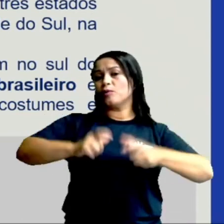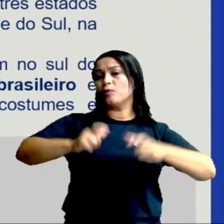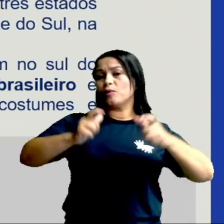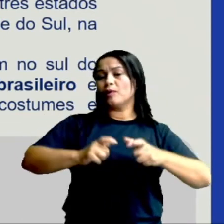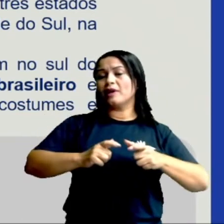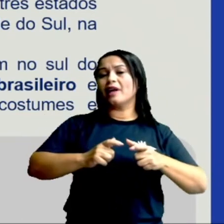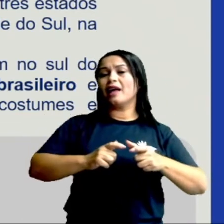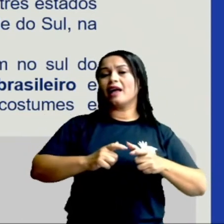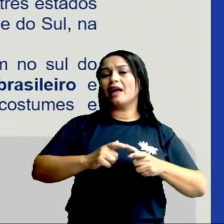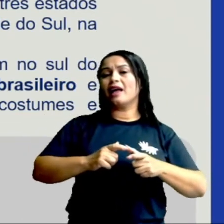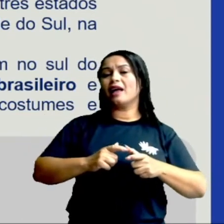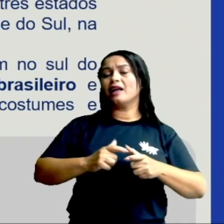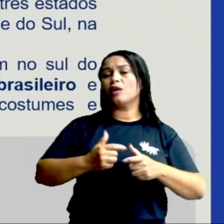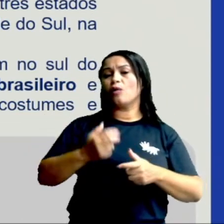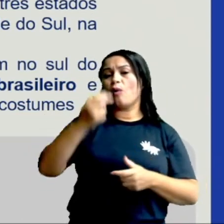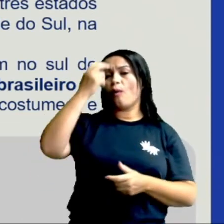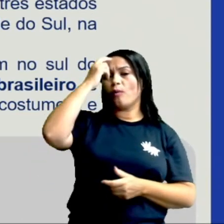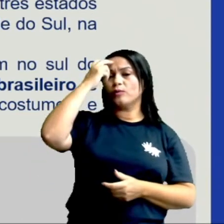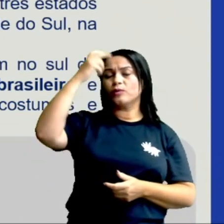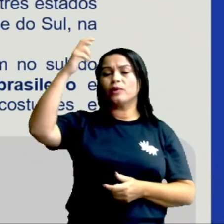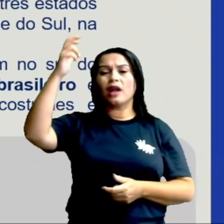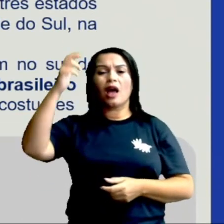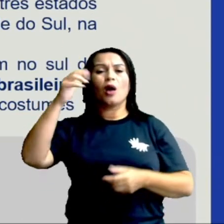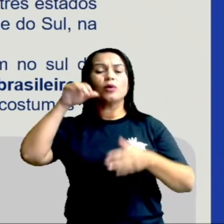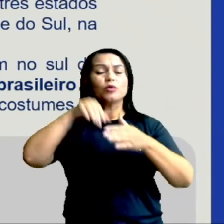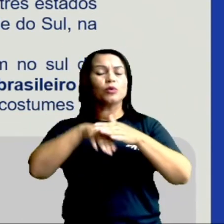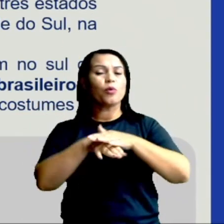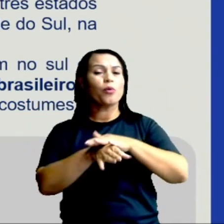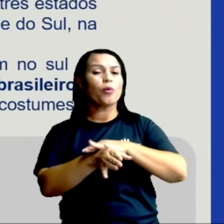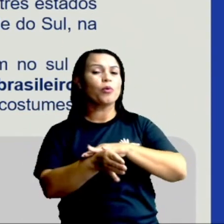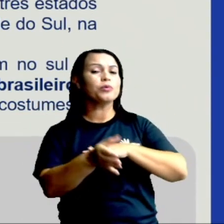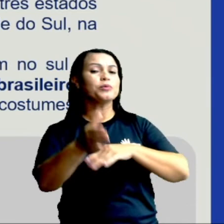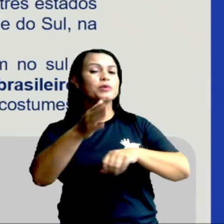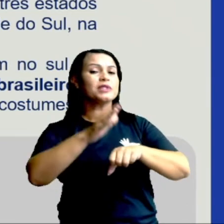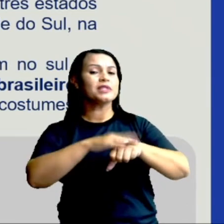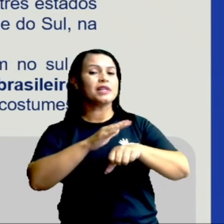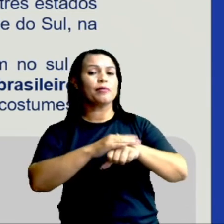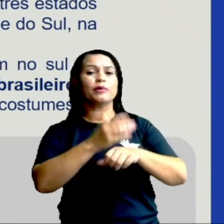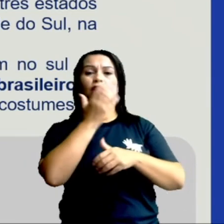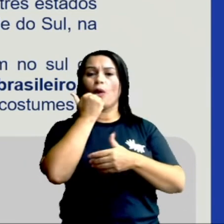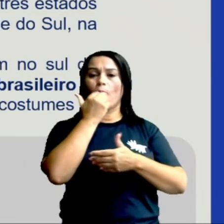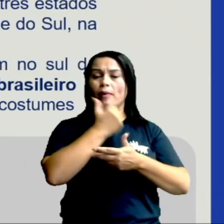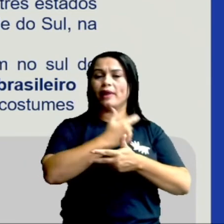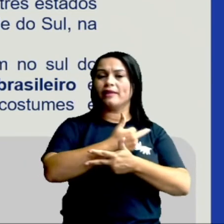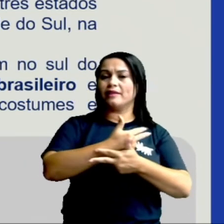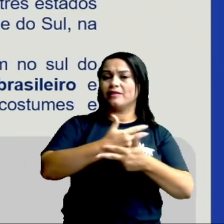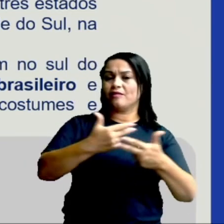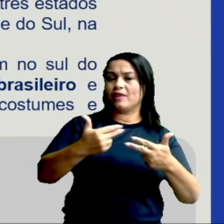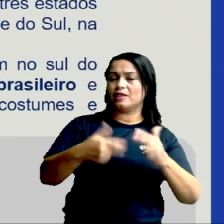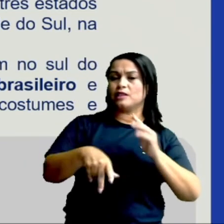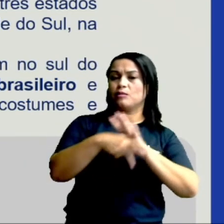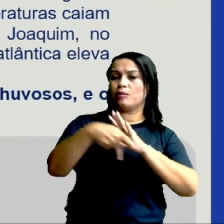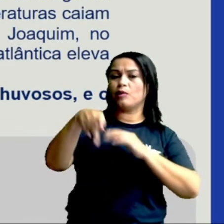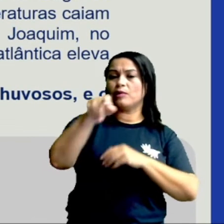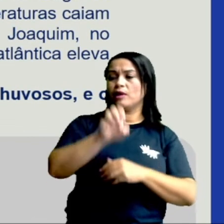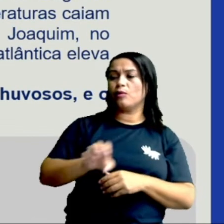grande mosaico cultural de hábitos, de costumes e de alimentação da